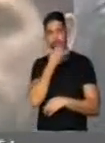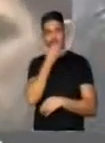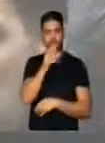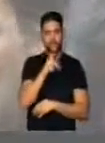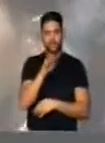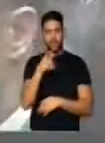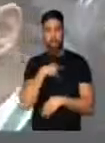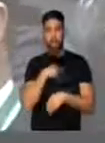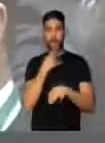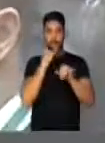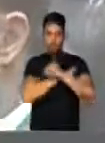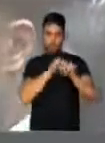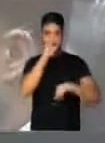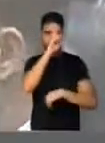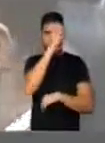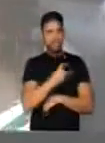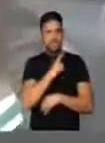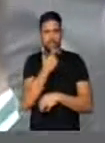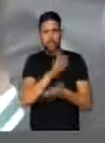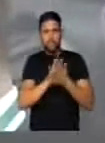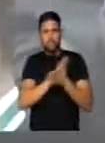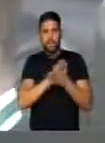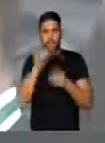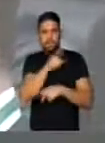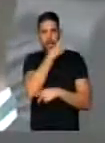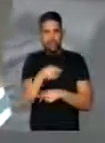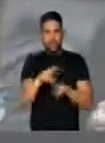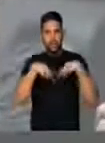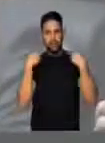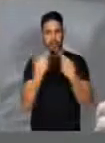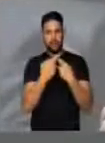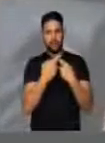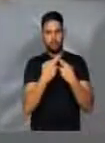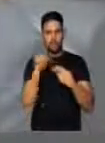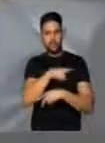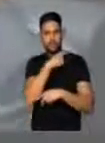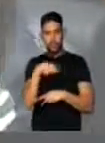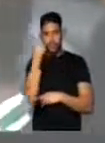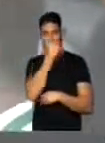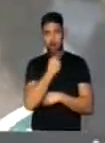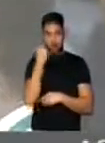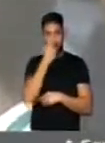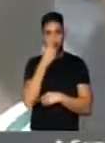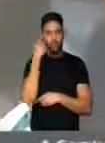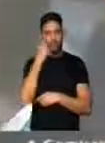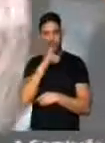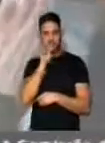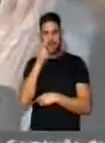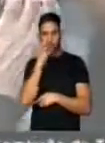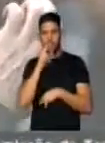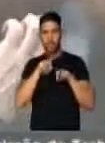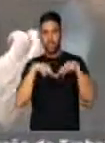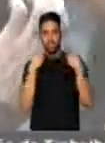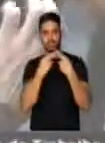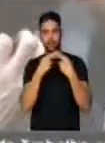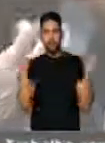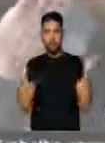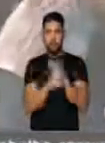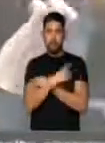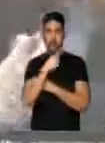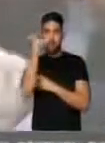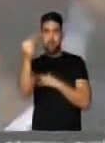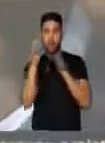eu transmito à Vossa Excelência, para que a gente não tenha interrupção da sessão, que se suspender por uma hora, o deputado vai achar que a sessão terminou,